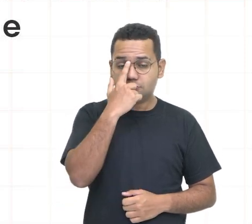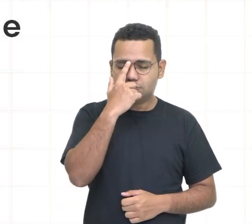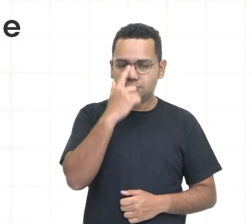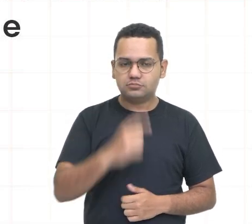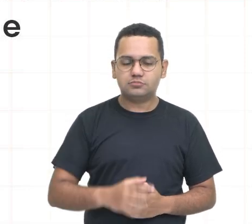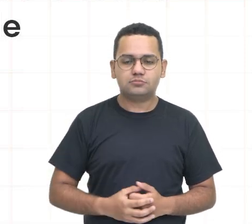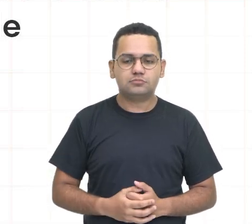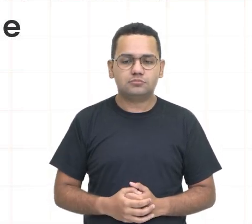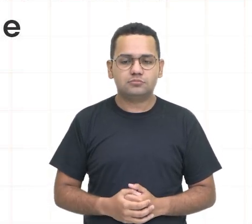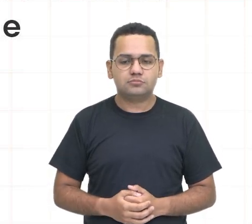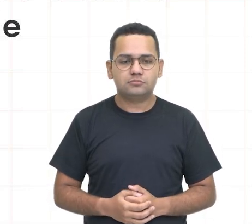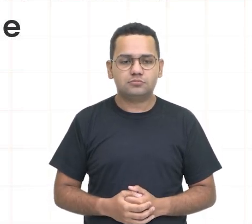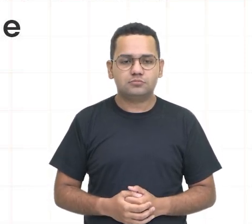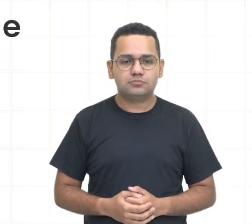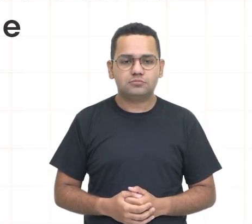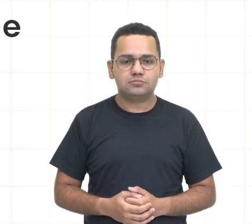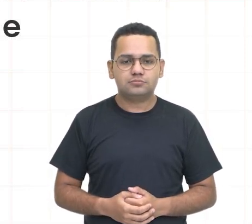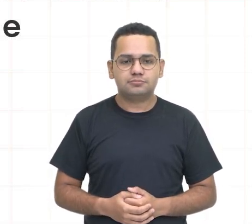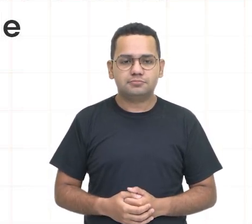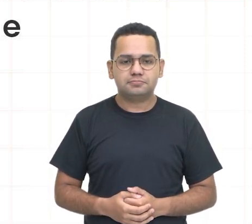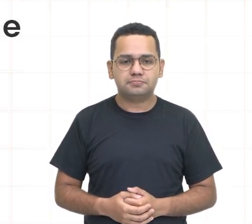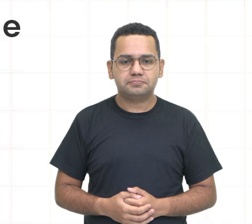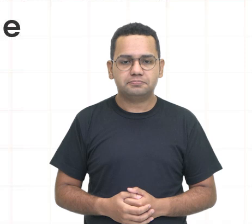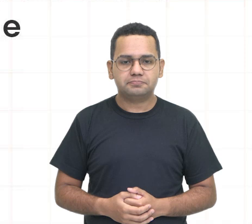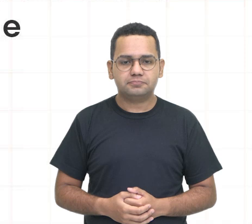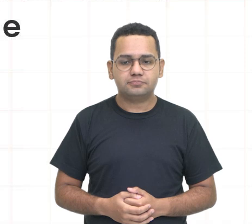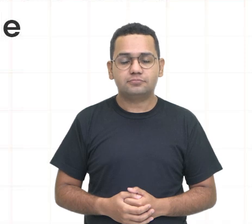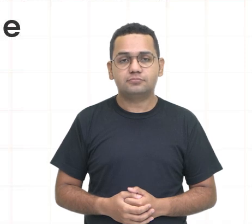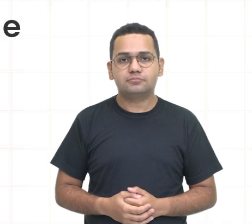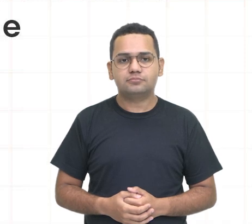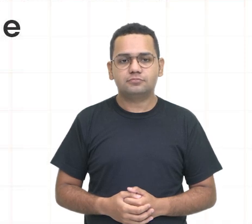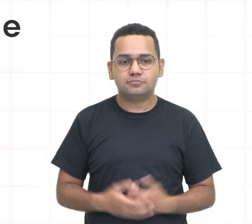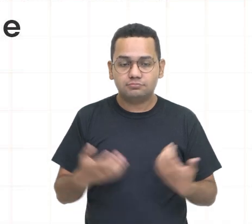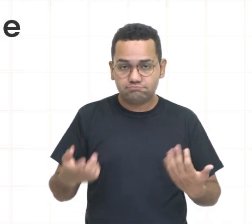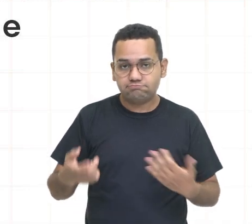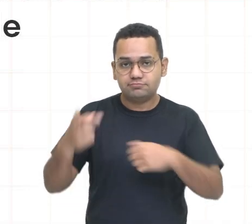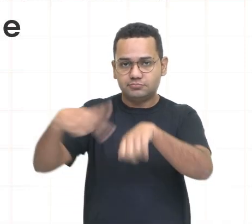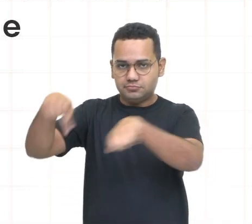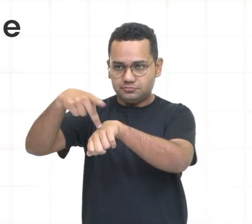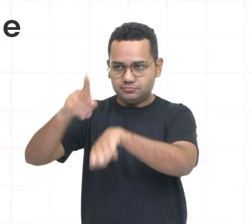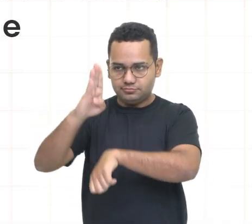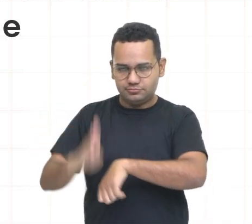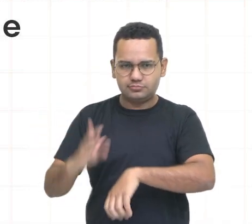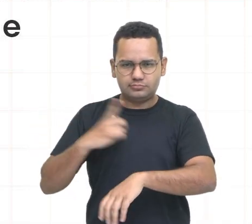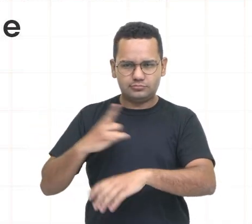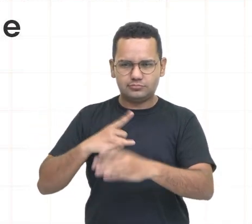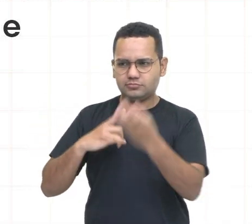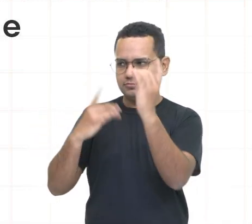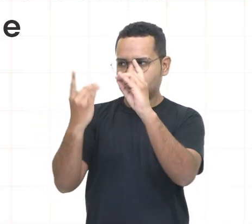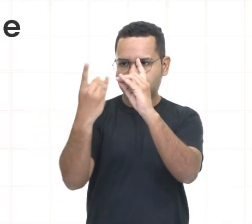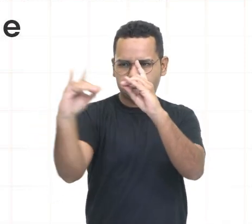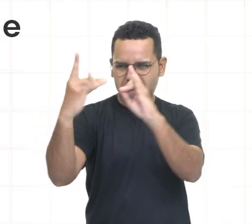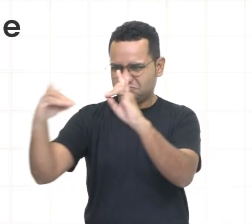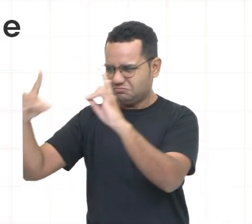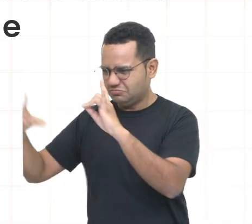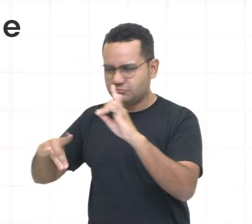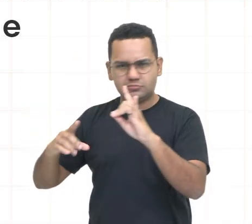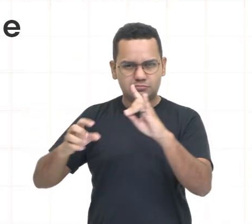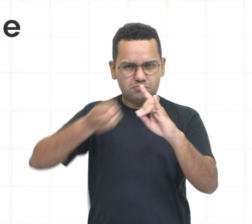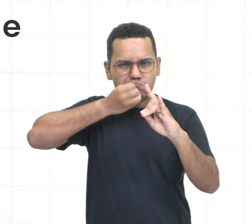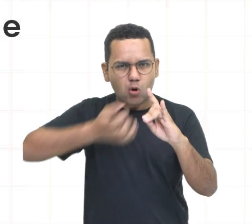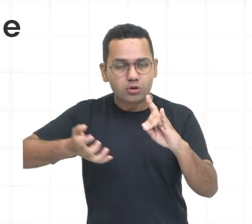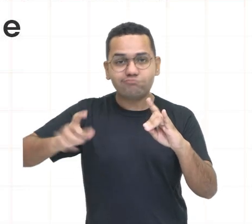qual o sistema, né, de rede elétrica do Brasil como um todo, ele era sucateado, né, e